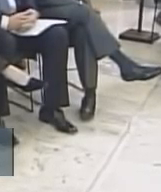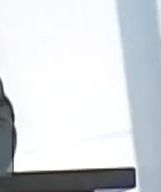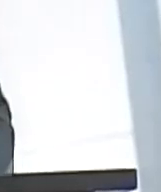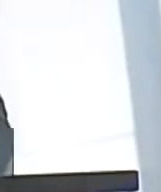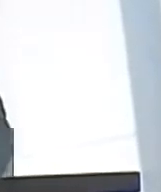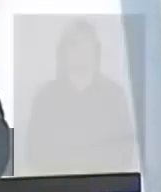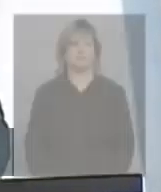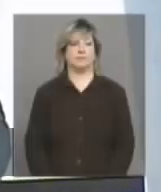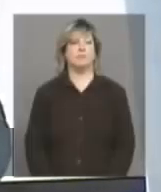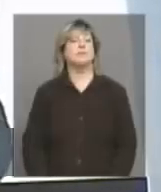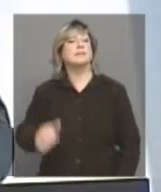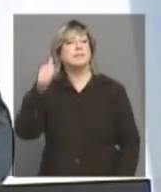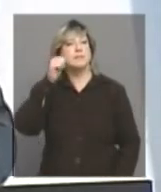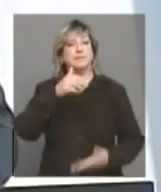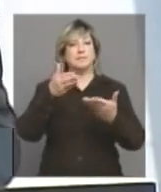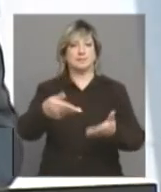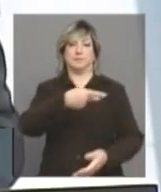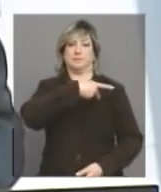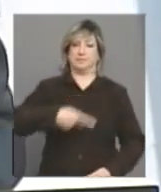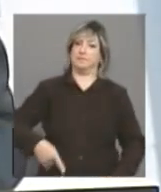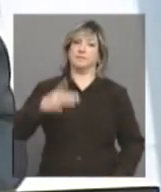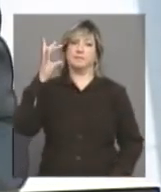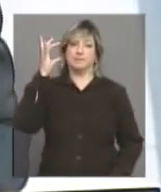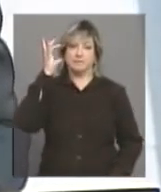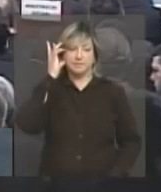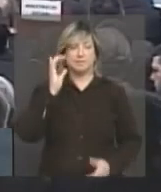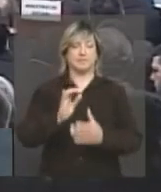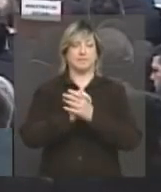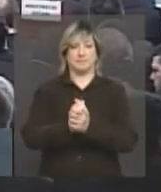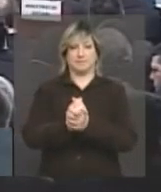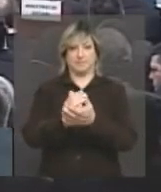Senhora Presidenta da República, Dilma Rousseff,